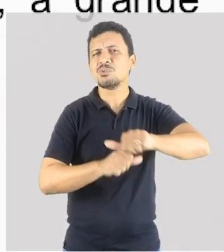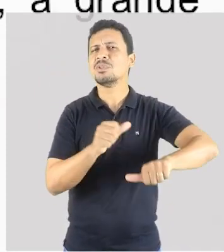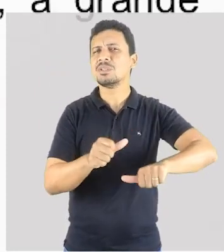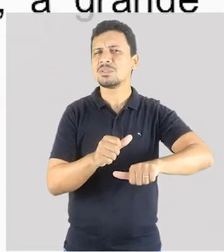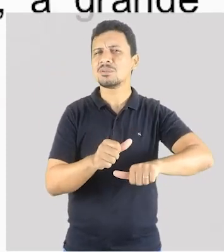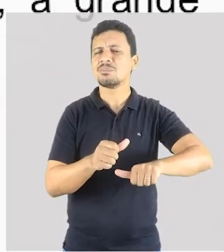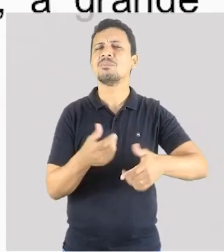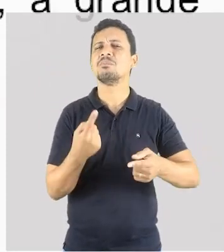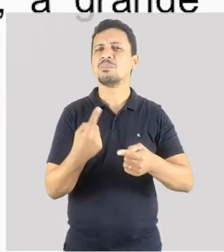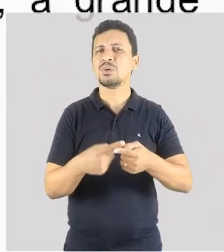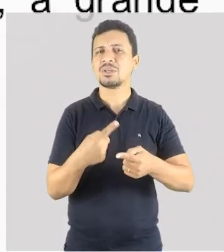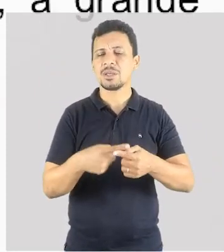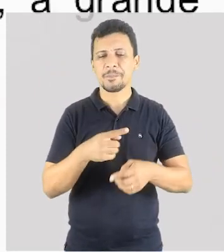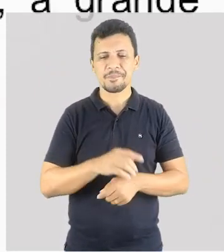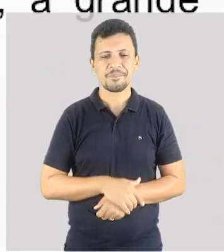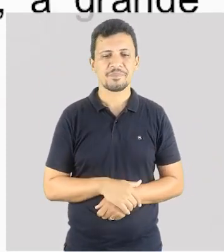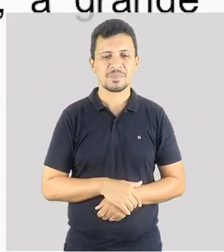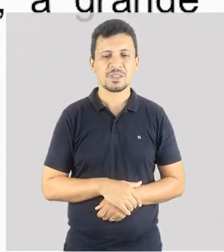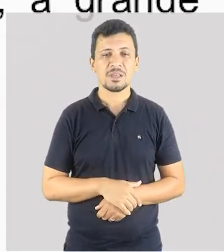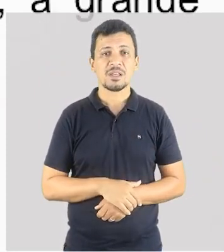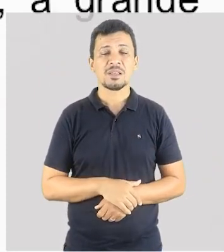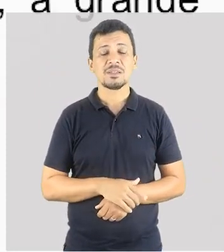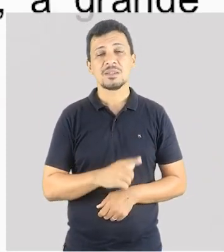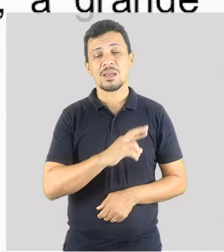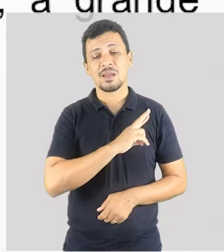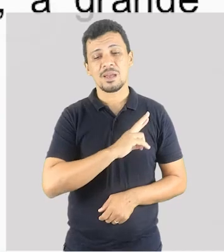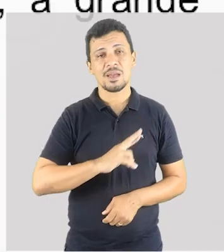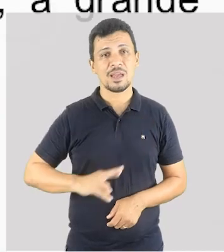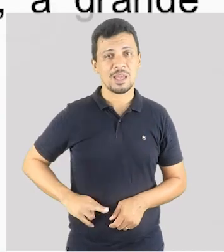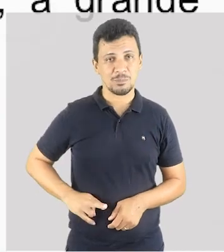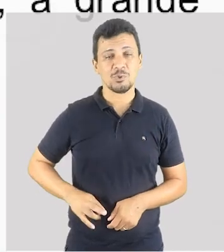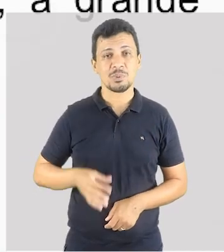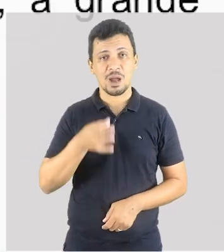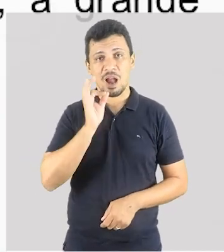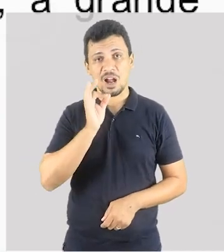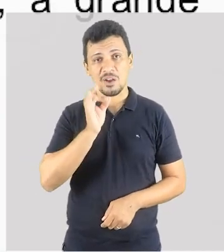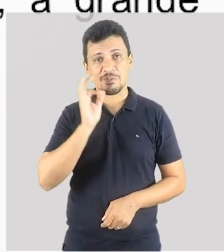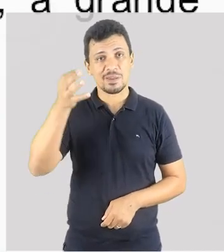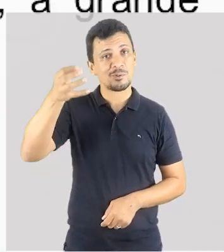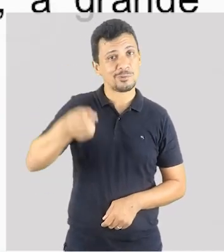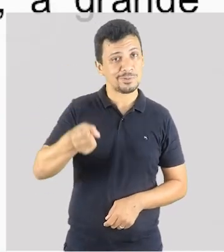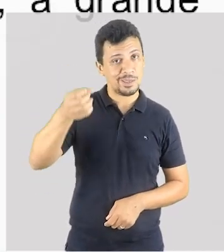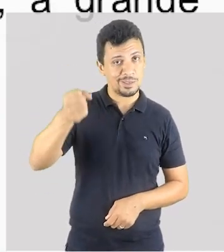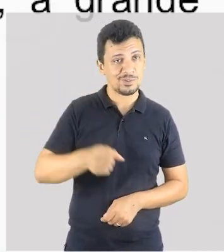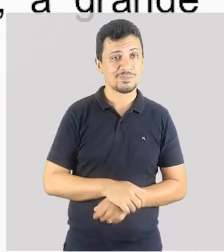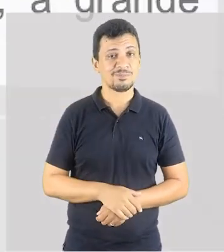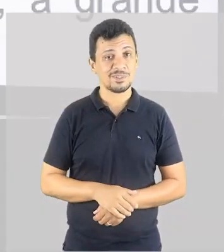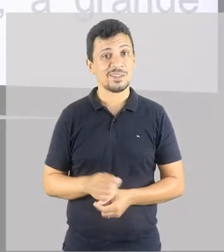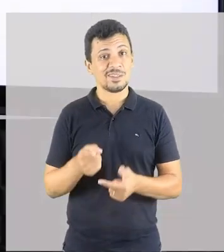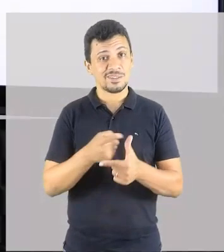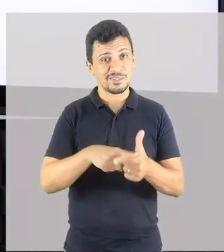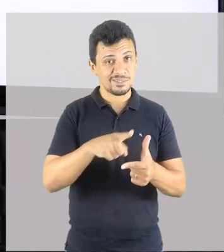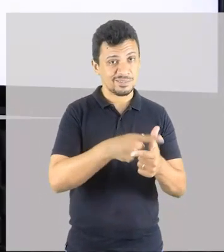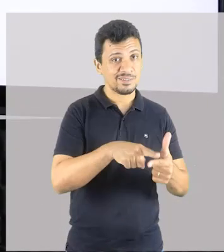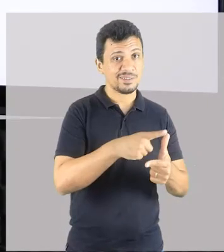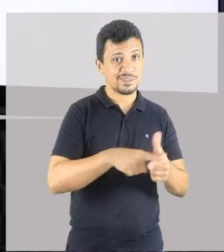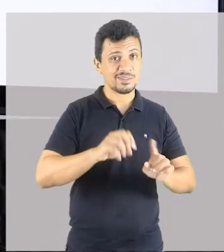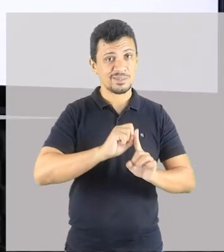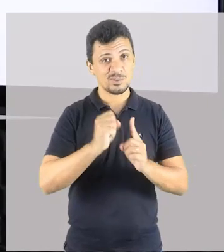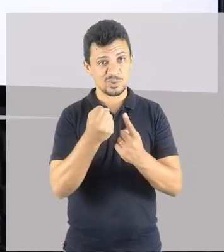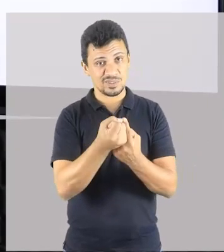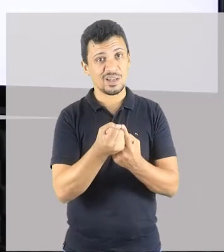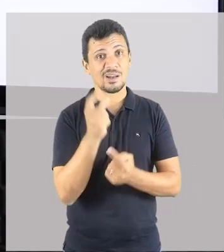de ruptura? Né? Nós temos aqui a República do Café com Leite, né, vivendo situações de crises sociais,